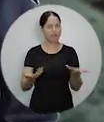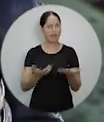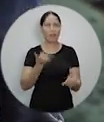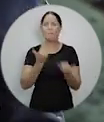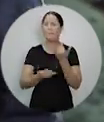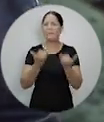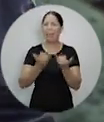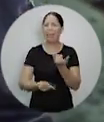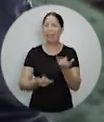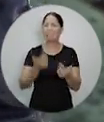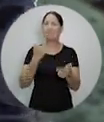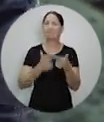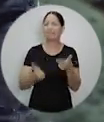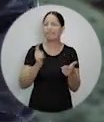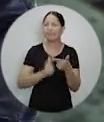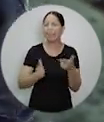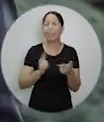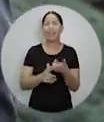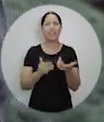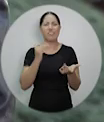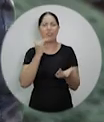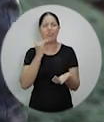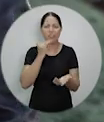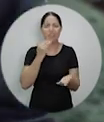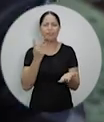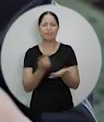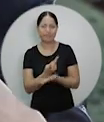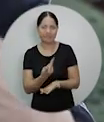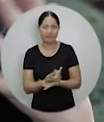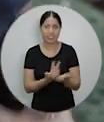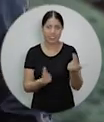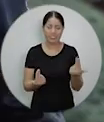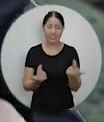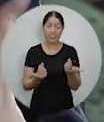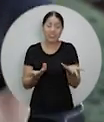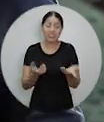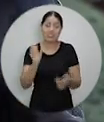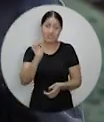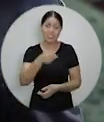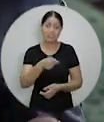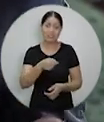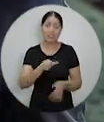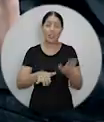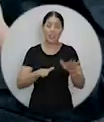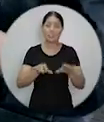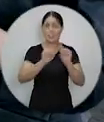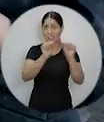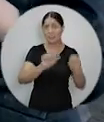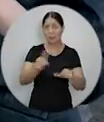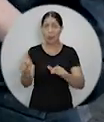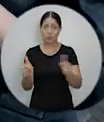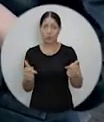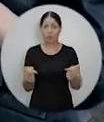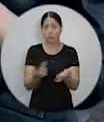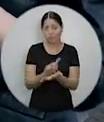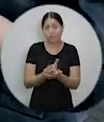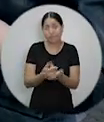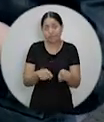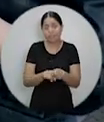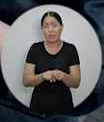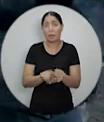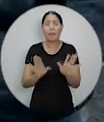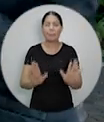um sistema que apresenta algumas falhas? Sim. Como todo sistema, ele apresenta suas falhas, mas nós não